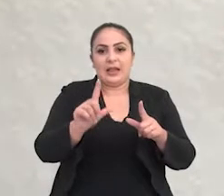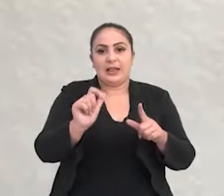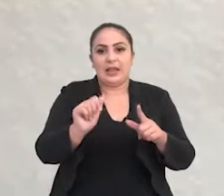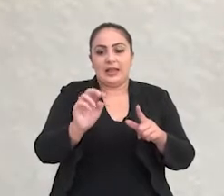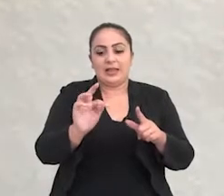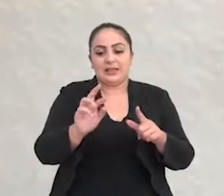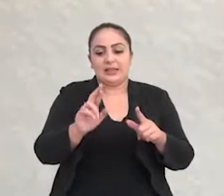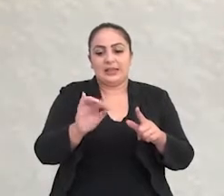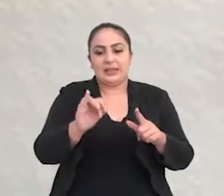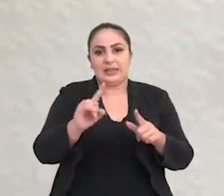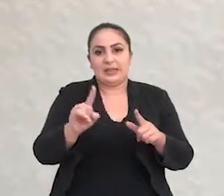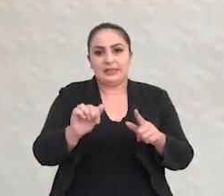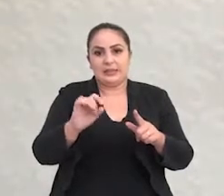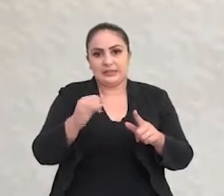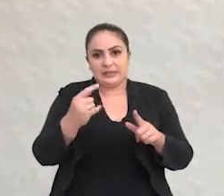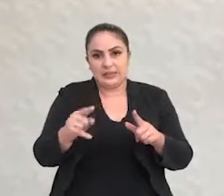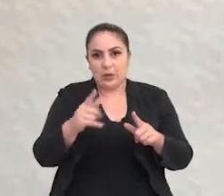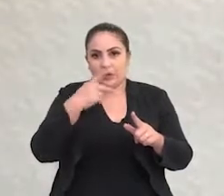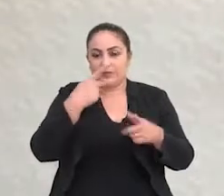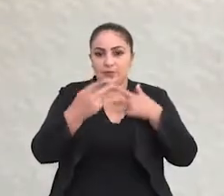lateralização, né? Que eles dizem que